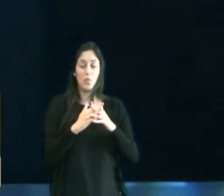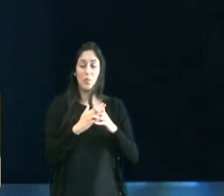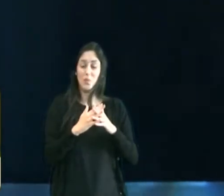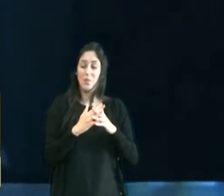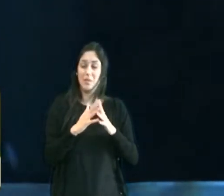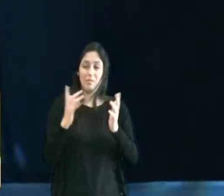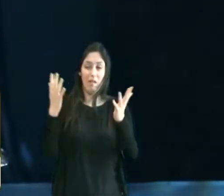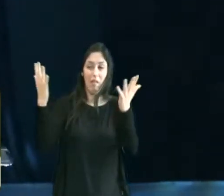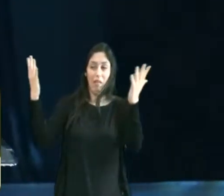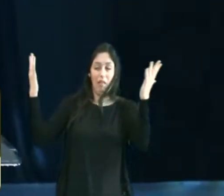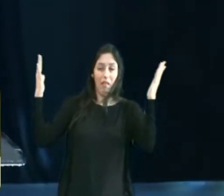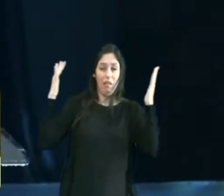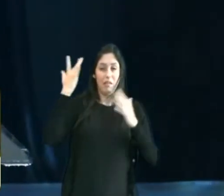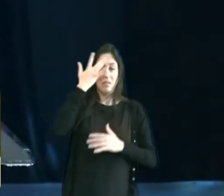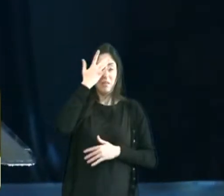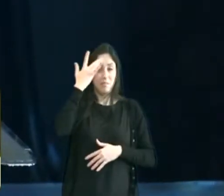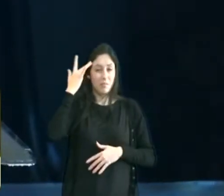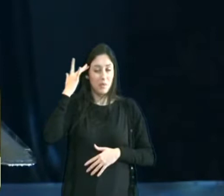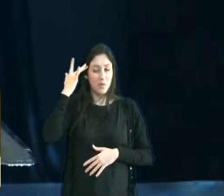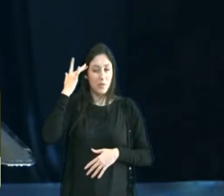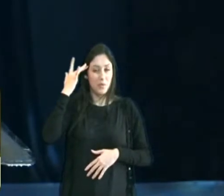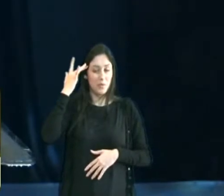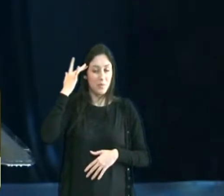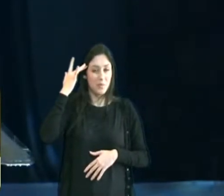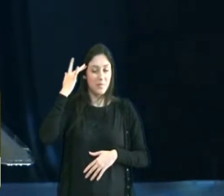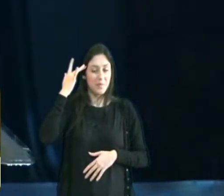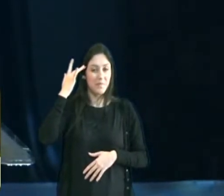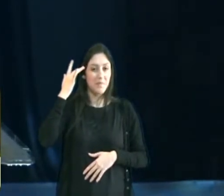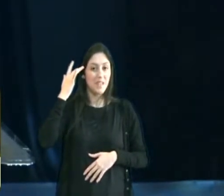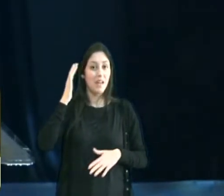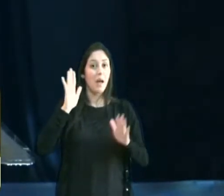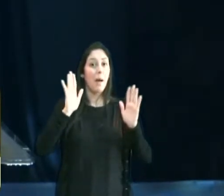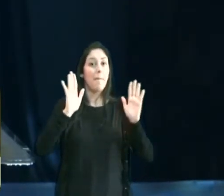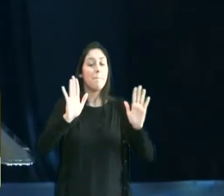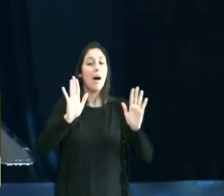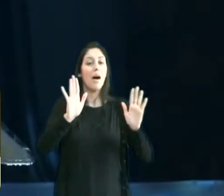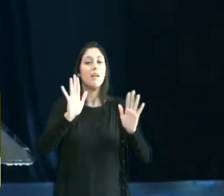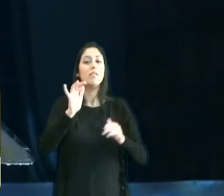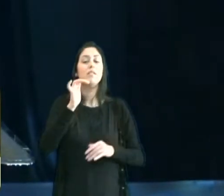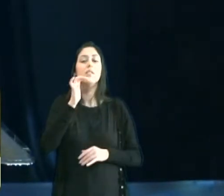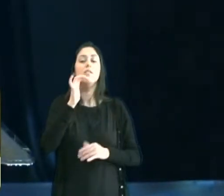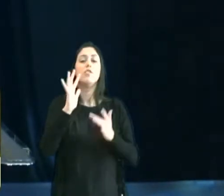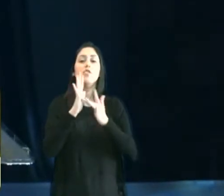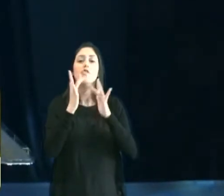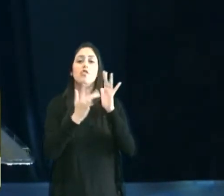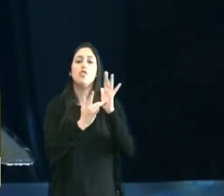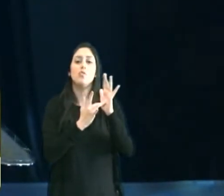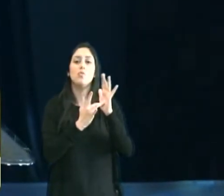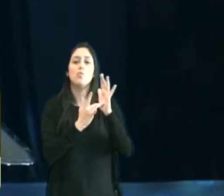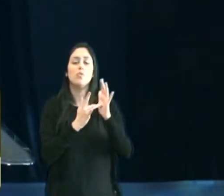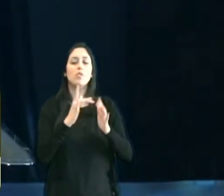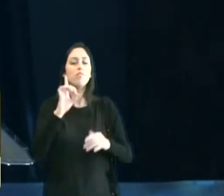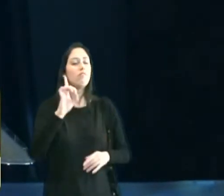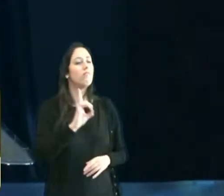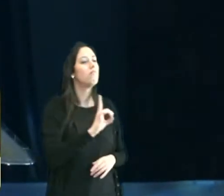mas do meio da multidão sai alguém para dizer, por que você está importunando o